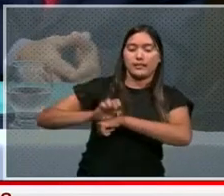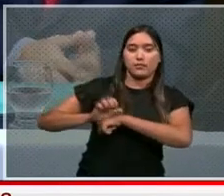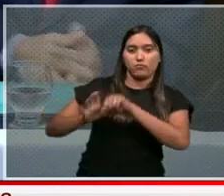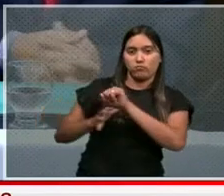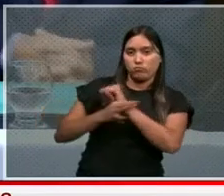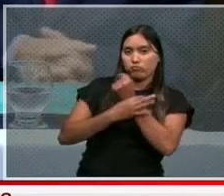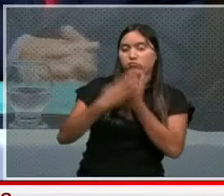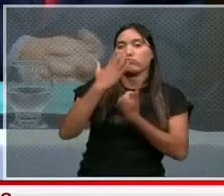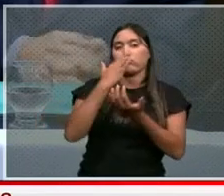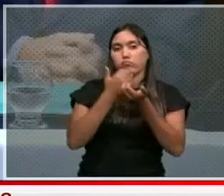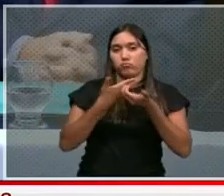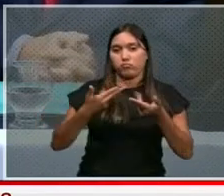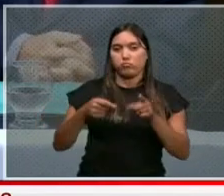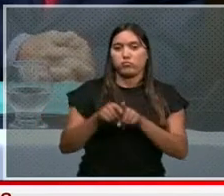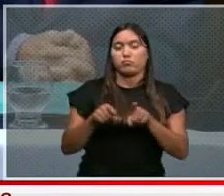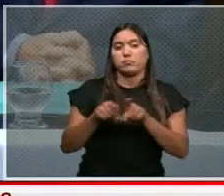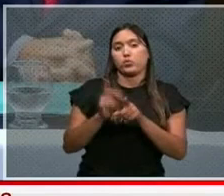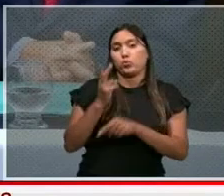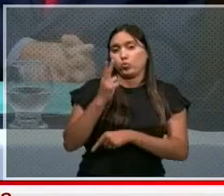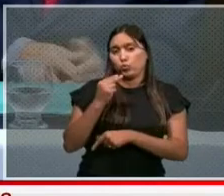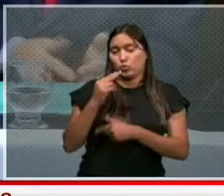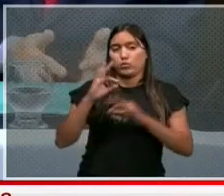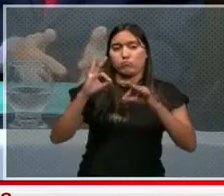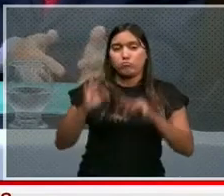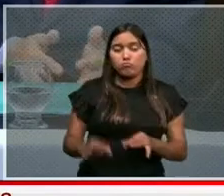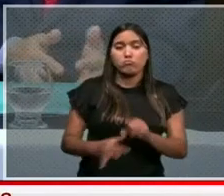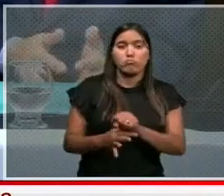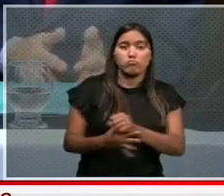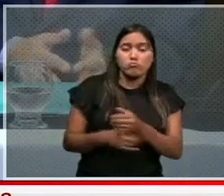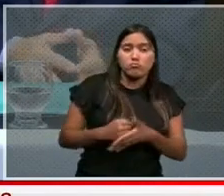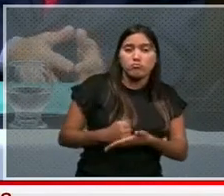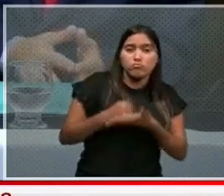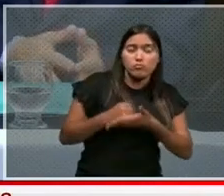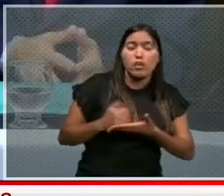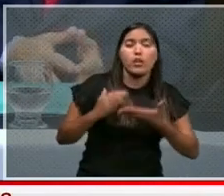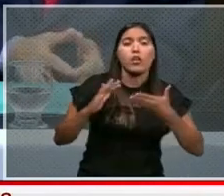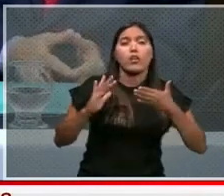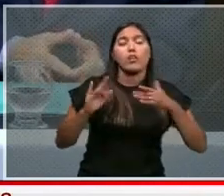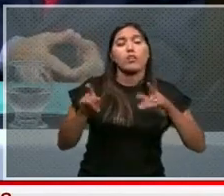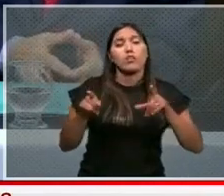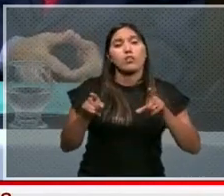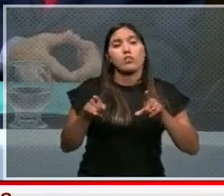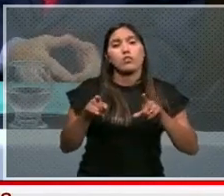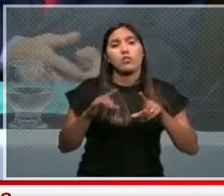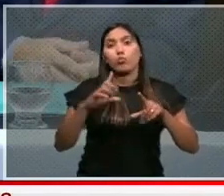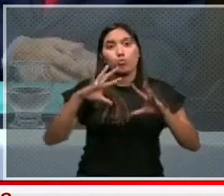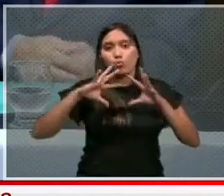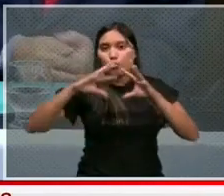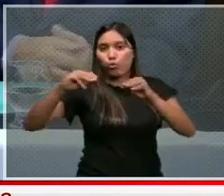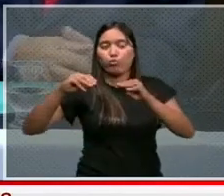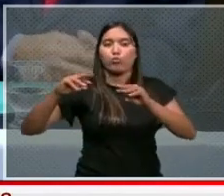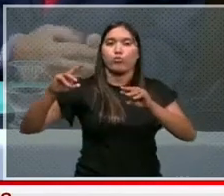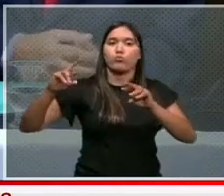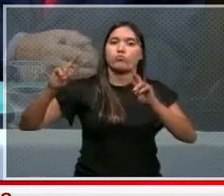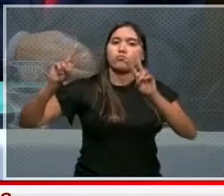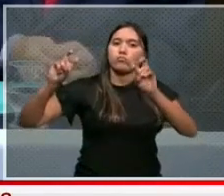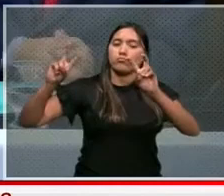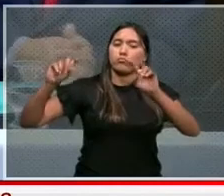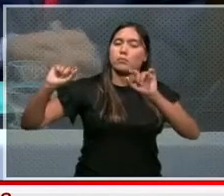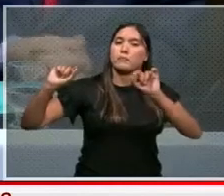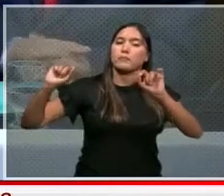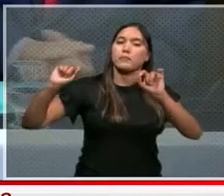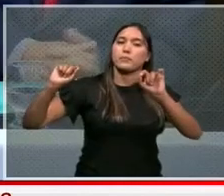alimentar e nutricional sustentável que eu acho que passa por essa frente tudo que for questões